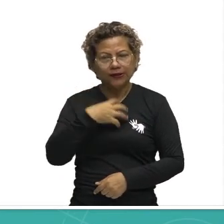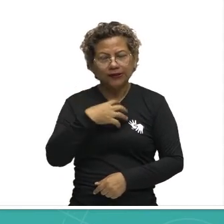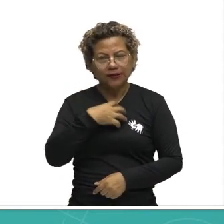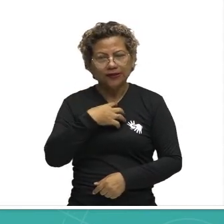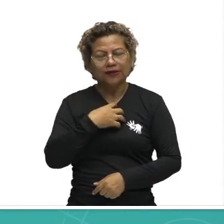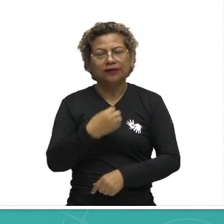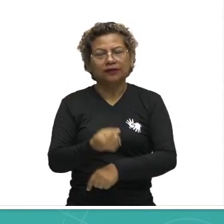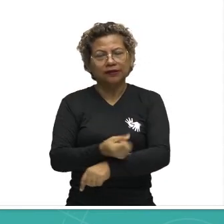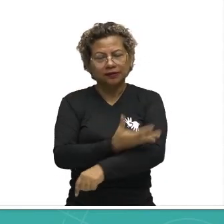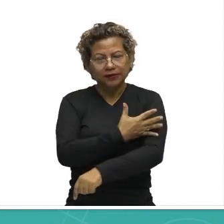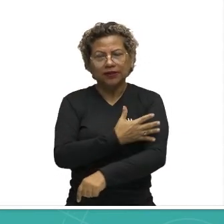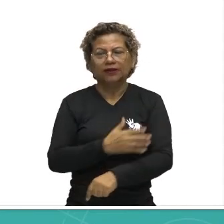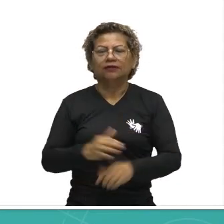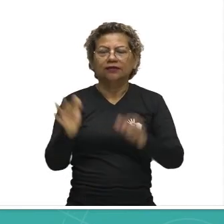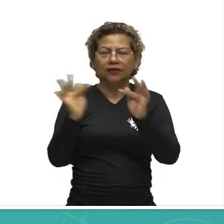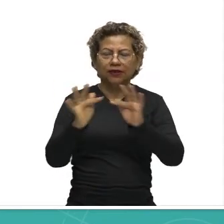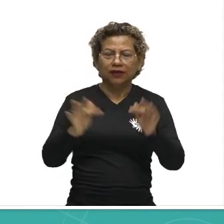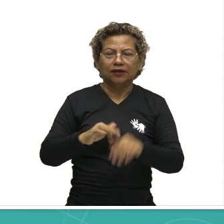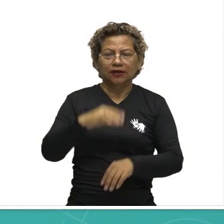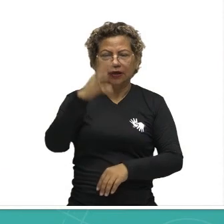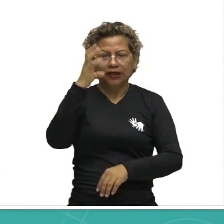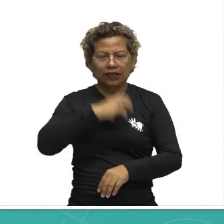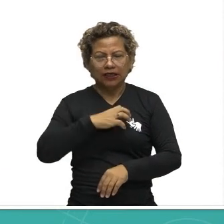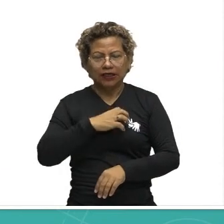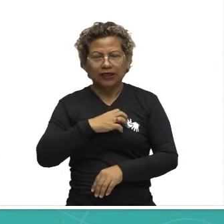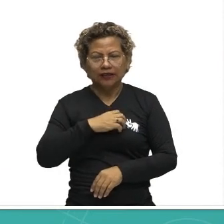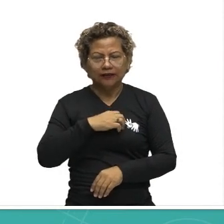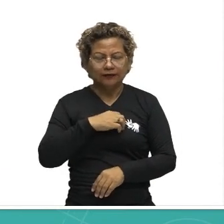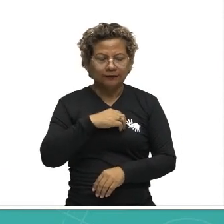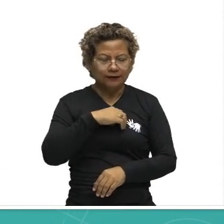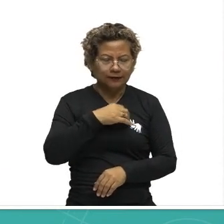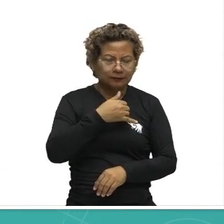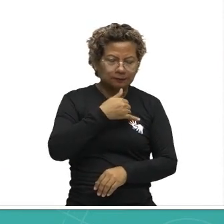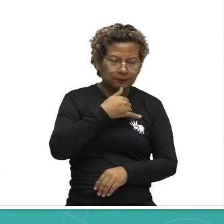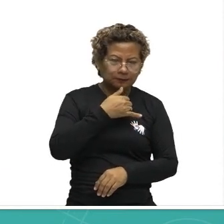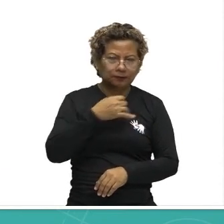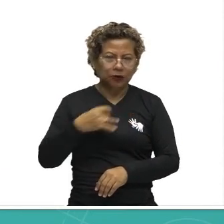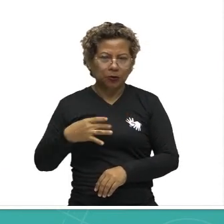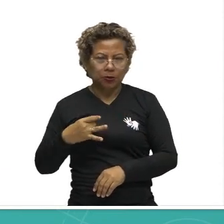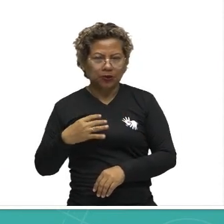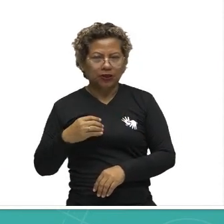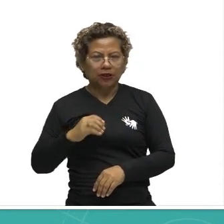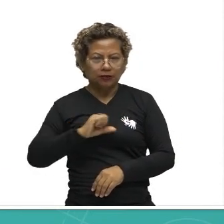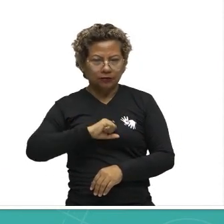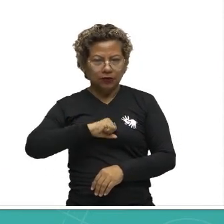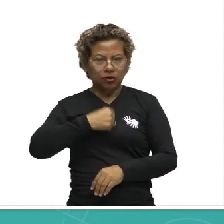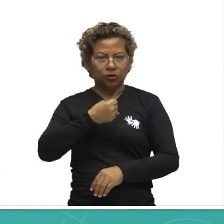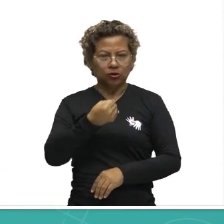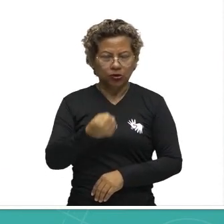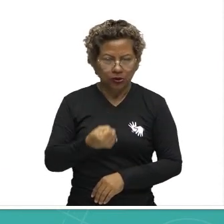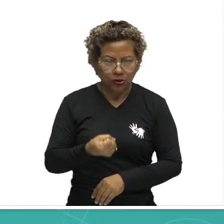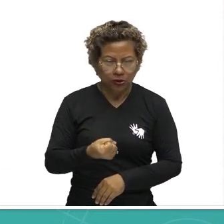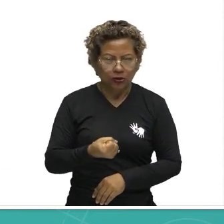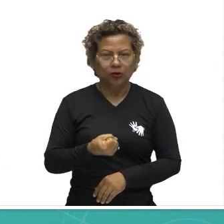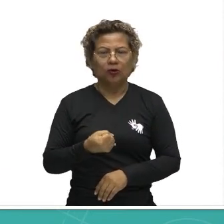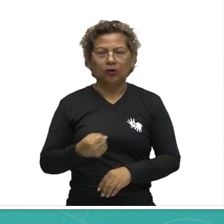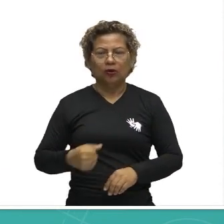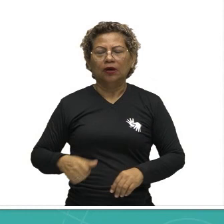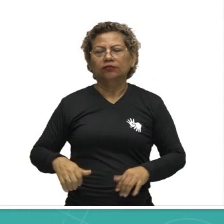certo? Felicidade, raiva, desgosto, medo, sofrimento, coragem, compaixão, desejo